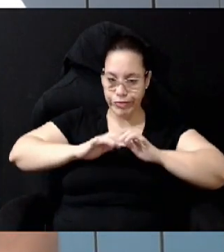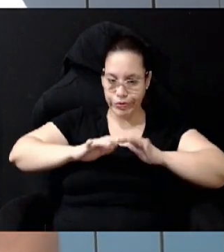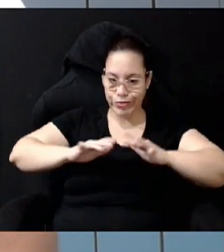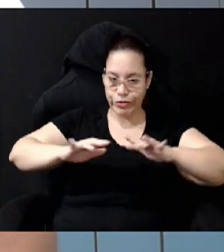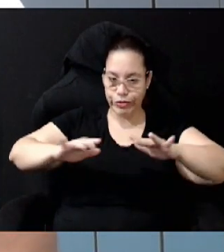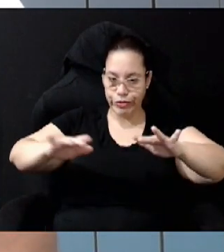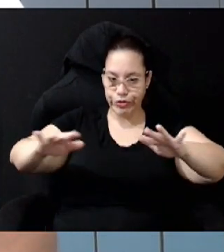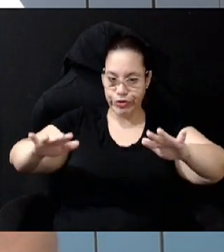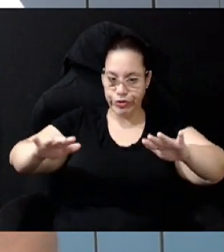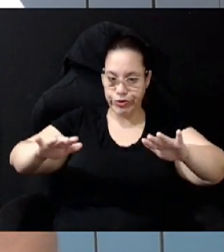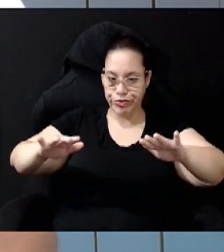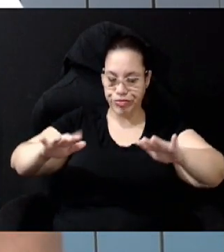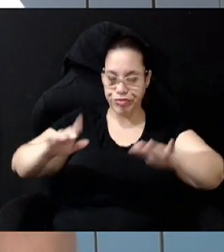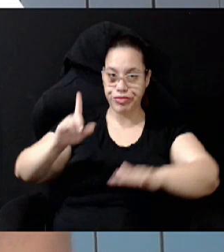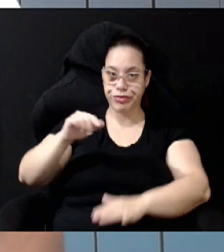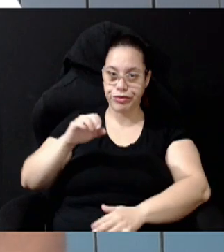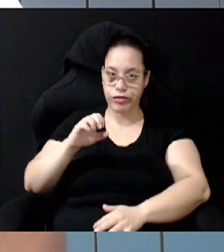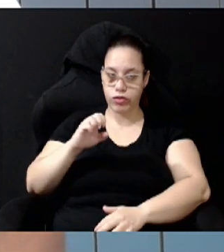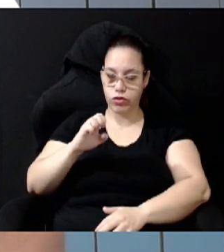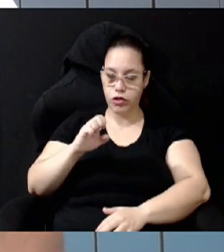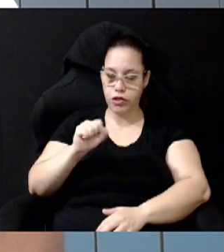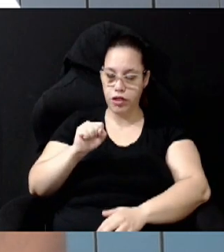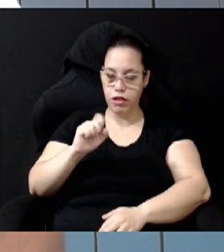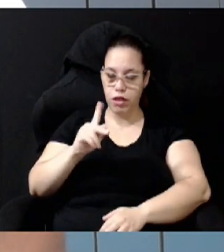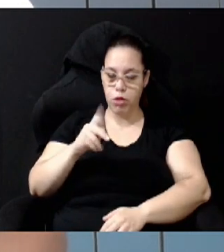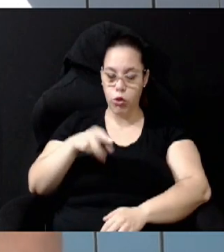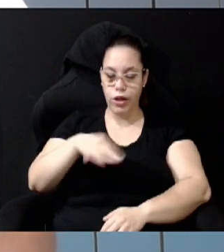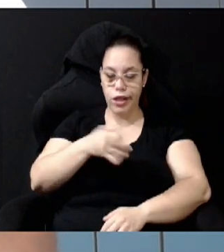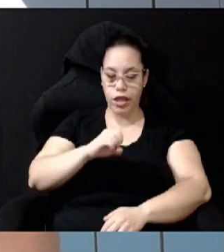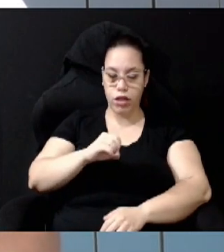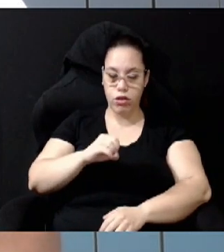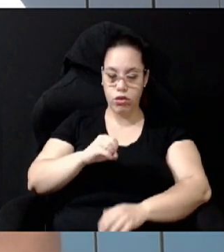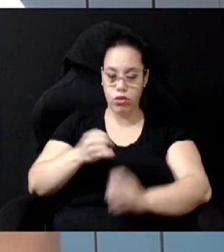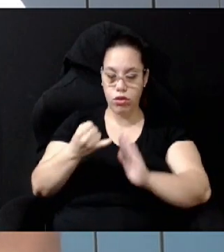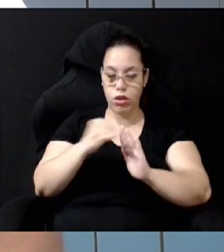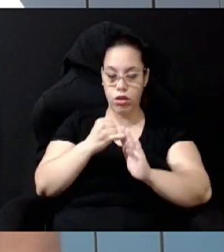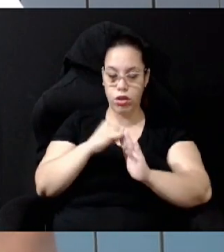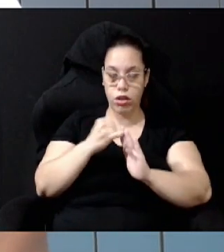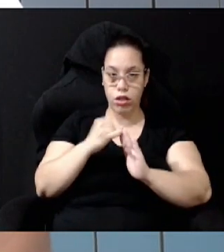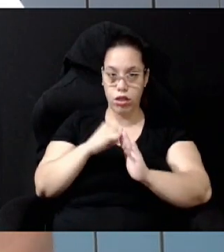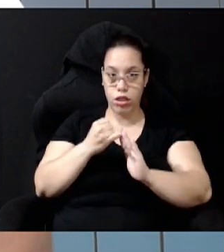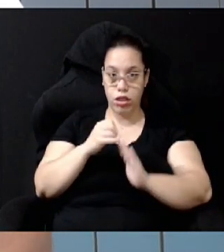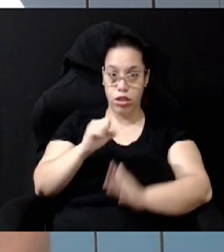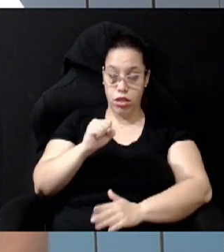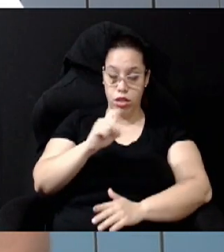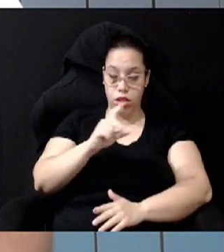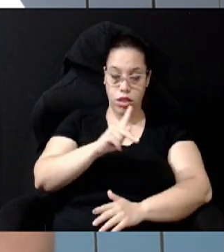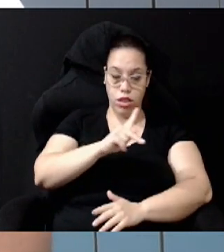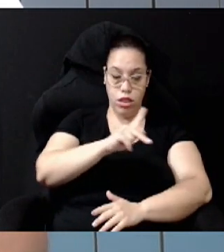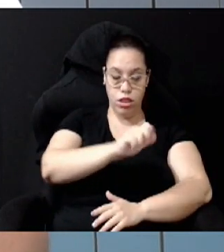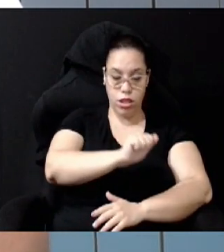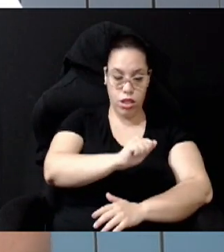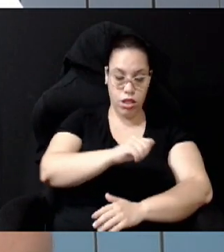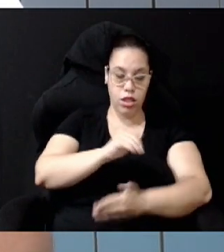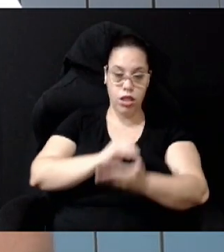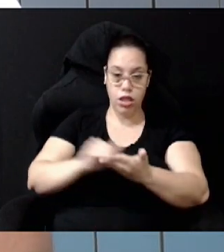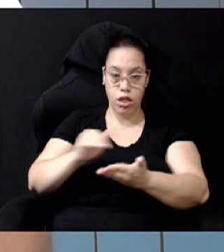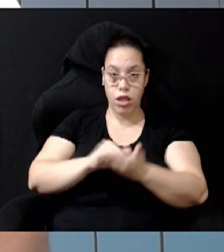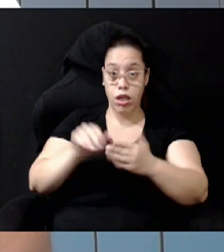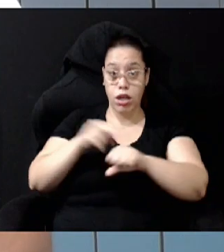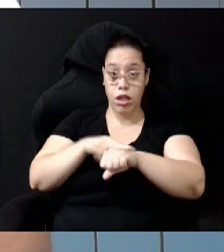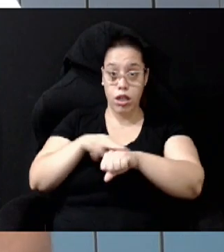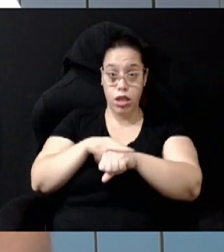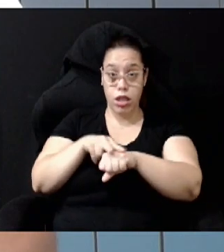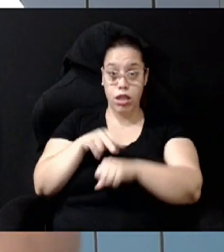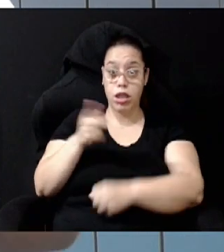é uma especulação imobiliária, não é? Inclusive na área da APA. Nós trouxemos aqui o secretário do Verde Clima, dizendo